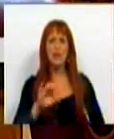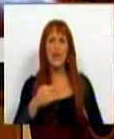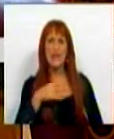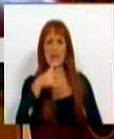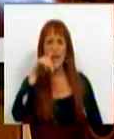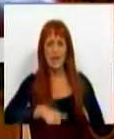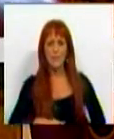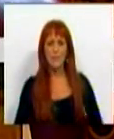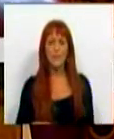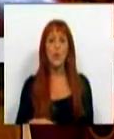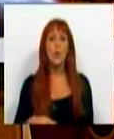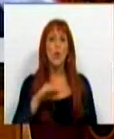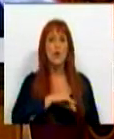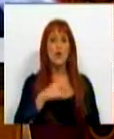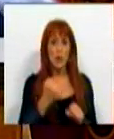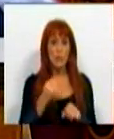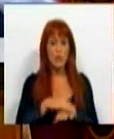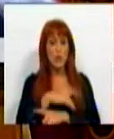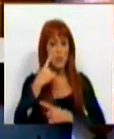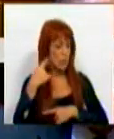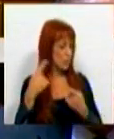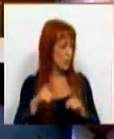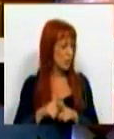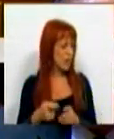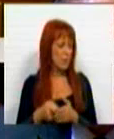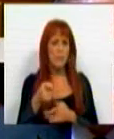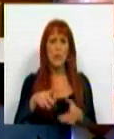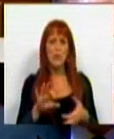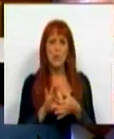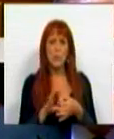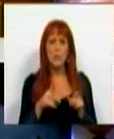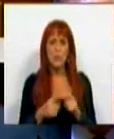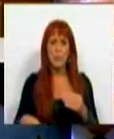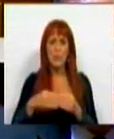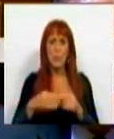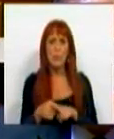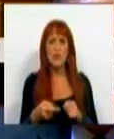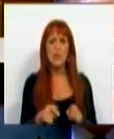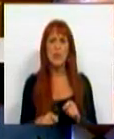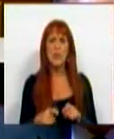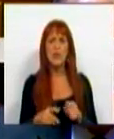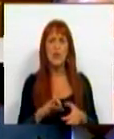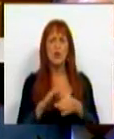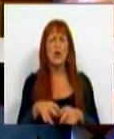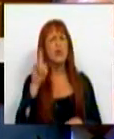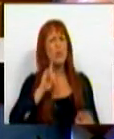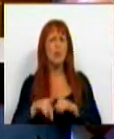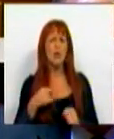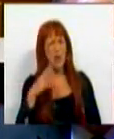referiu? Foi o salário dos funcionários públicos e a contribuição extraordinária de solidariedade. Ó, senhora deputada,